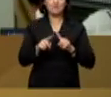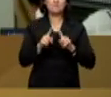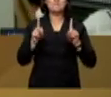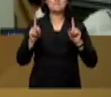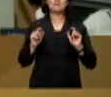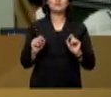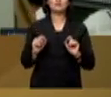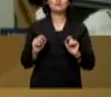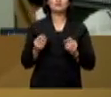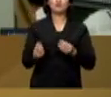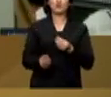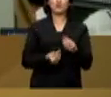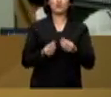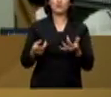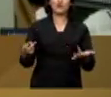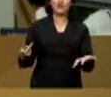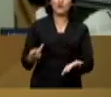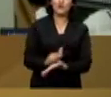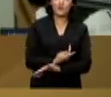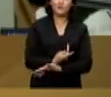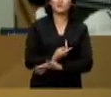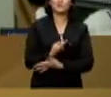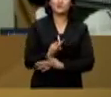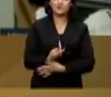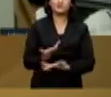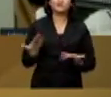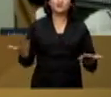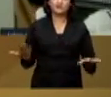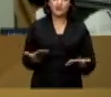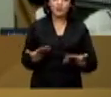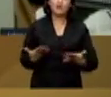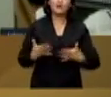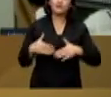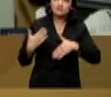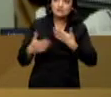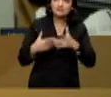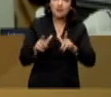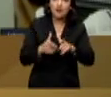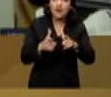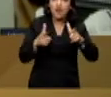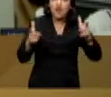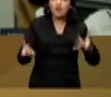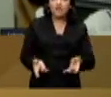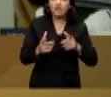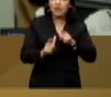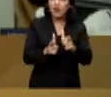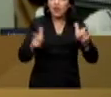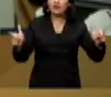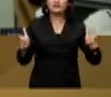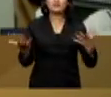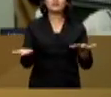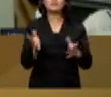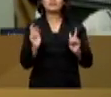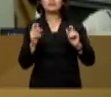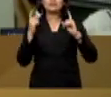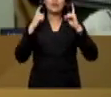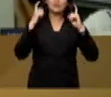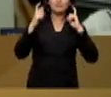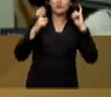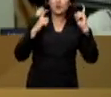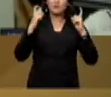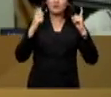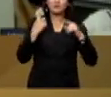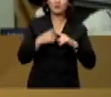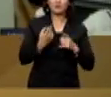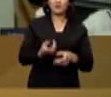magnitude que já assumiu e a tendência de evolução do quadro é extremamente preocupante, porque já se nota desequilíbrio na